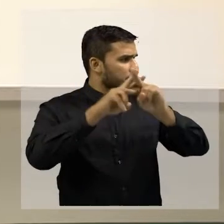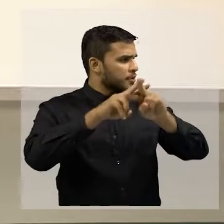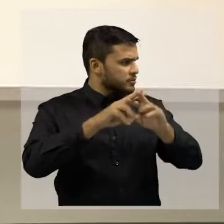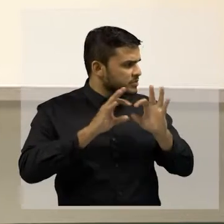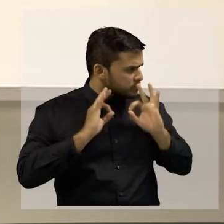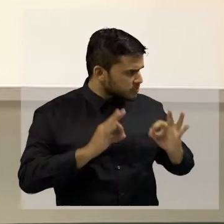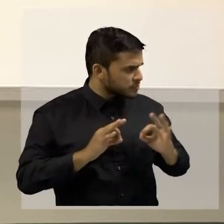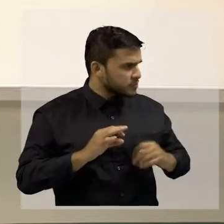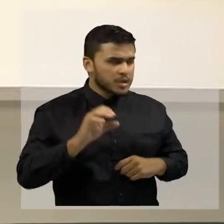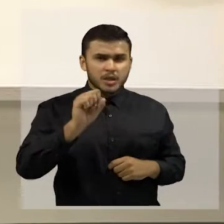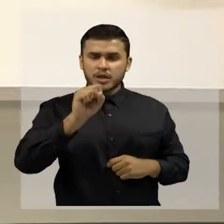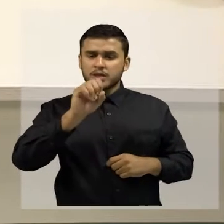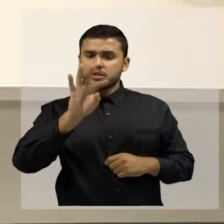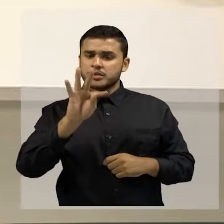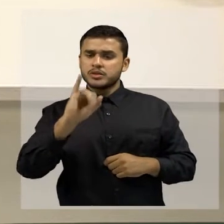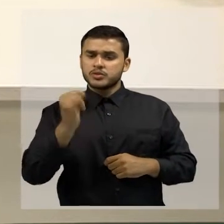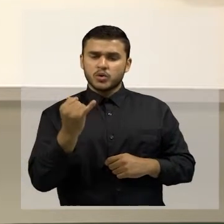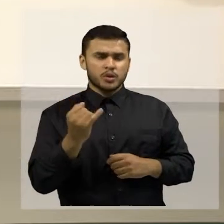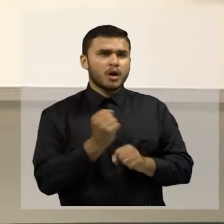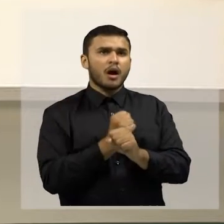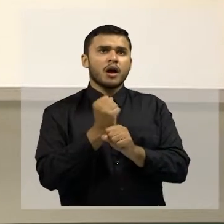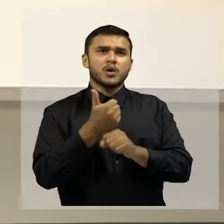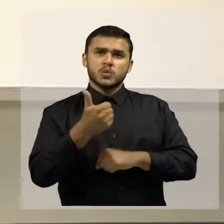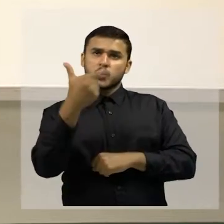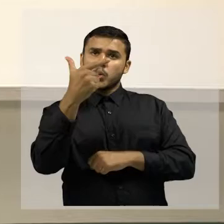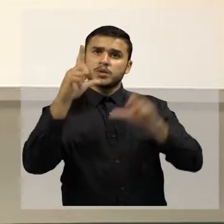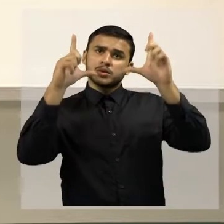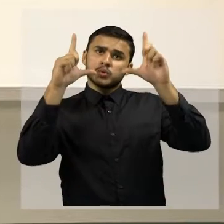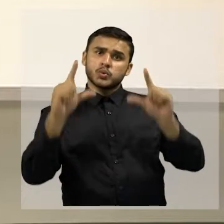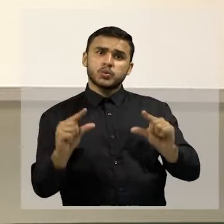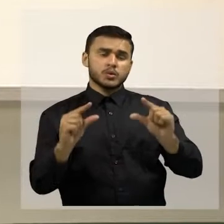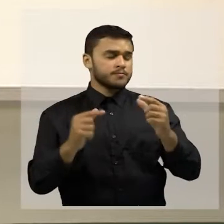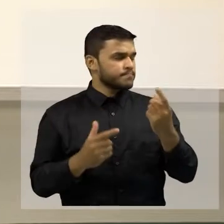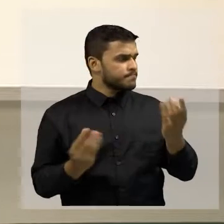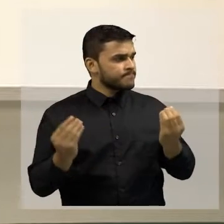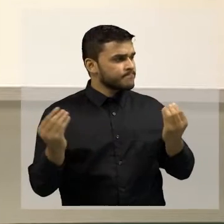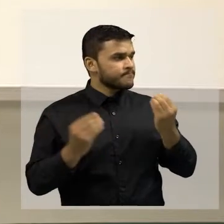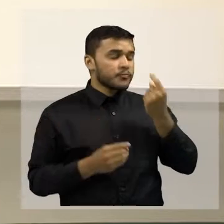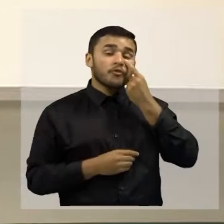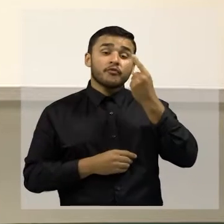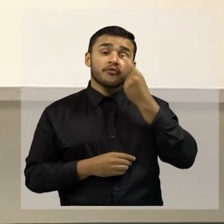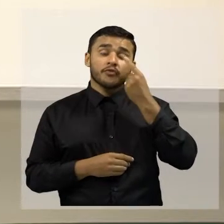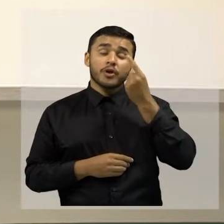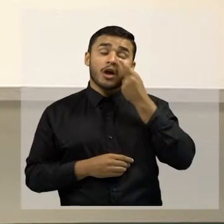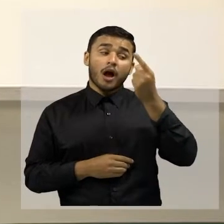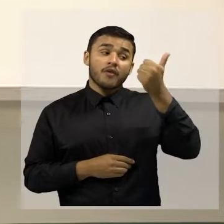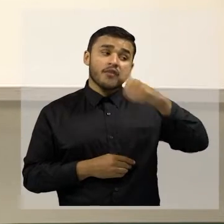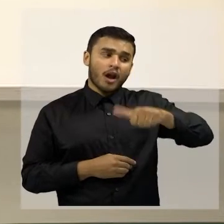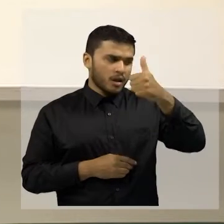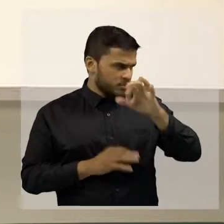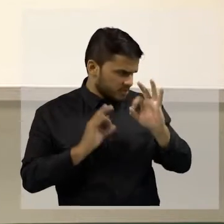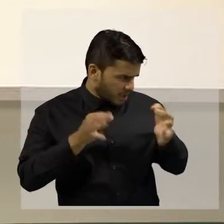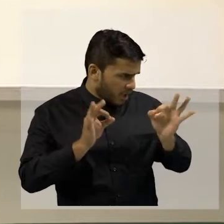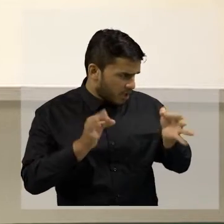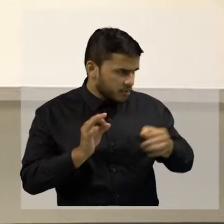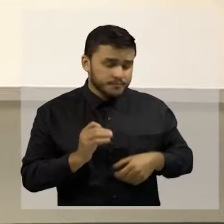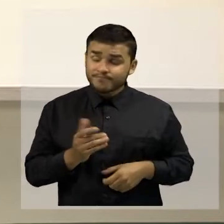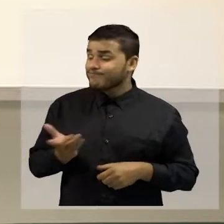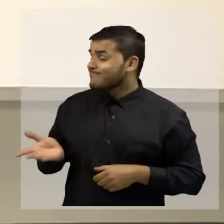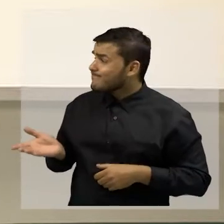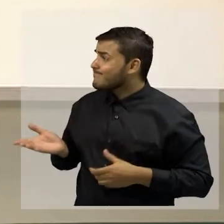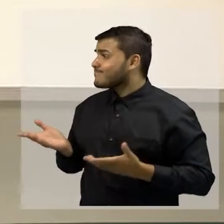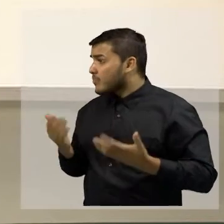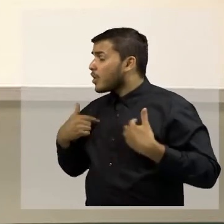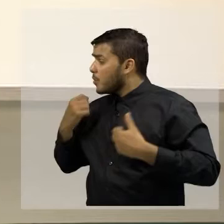xeque a validação da decisão dos 12 anos? Não, ou é mesmo nova revisão, uma nova revisão revisão. do devido processo porque é muito